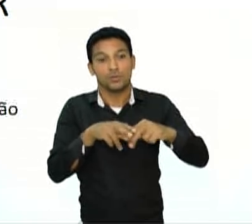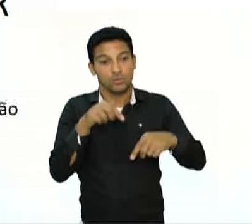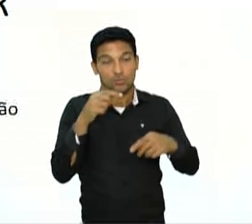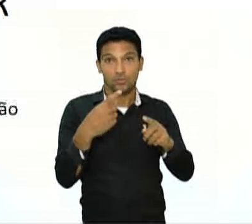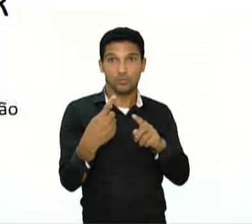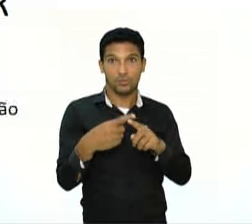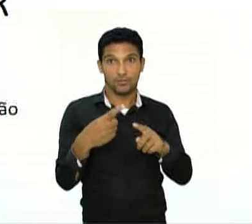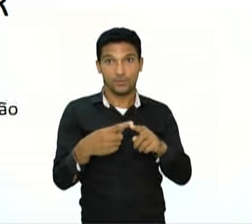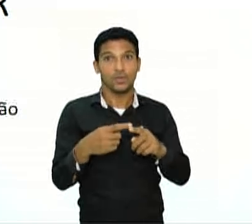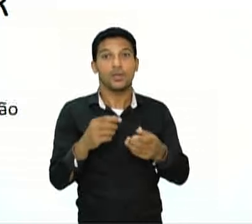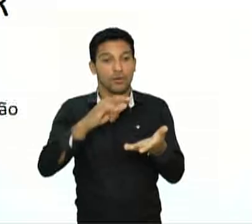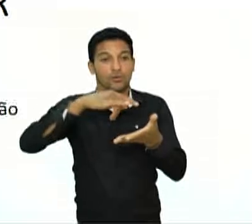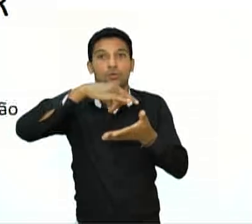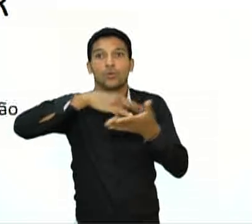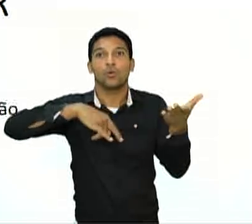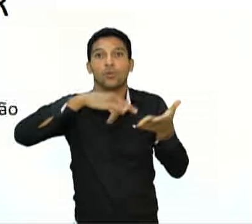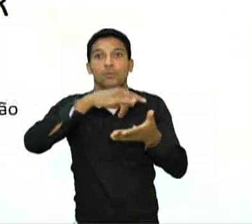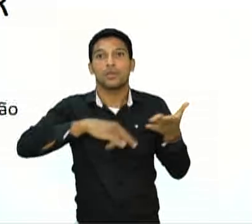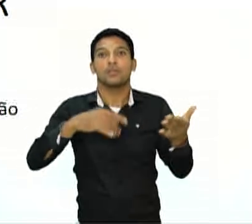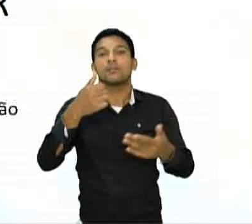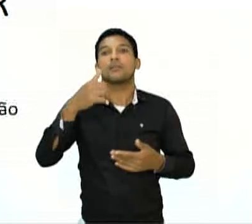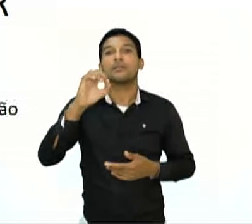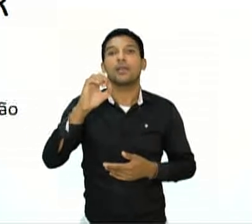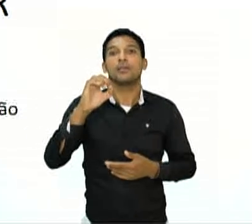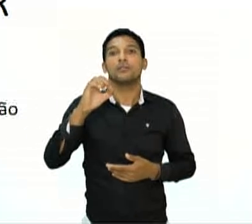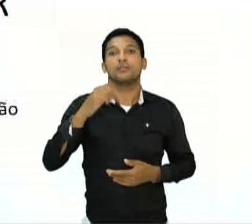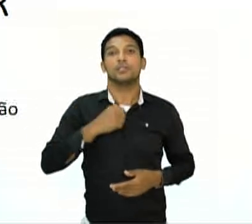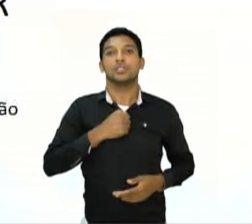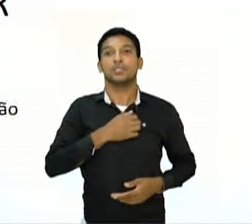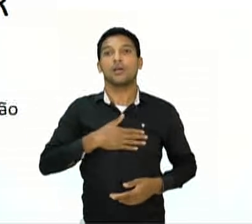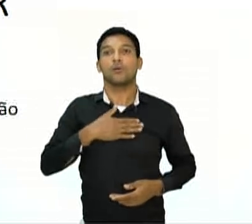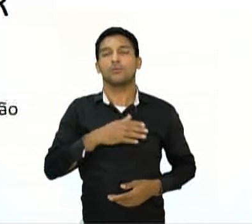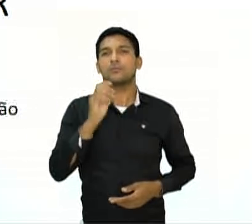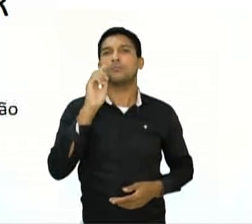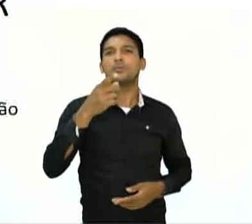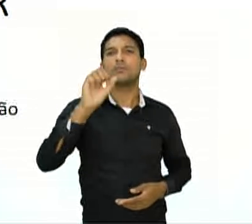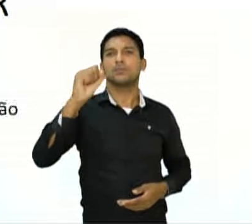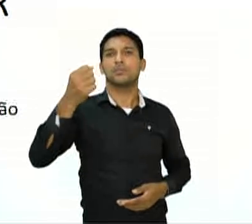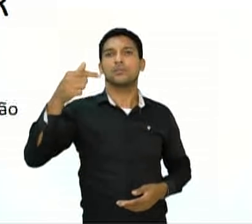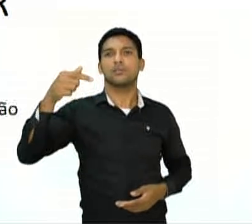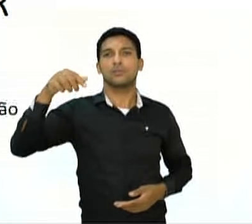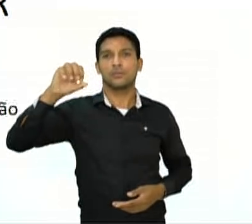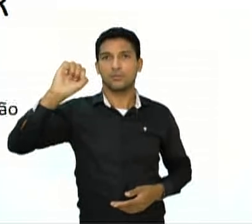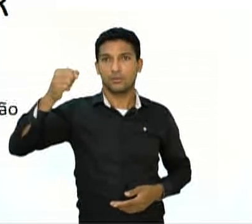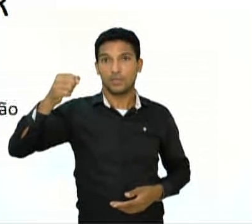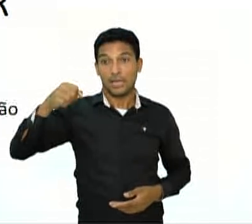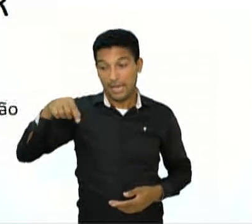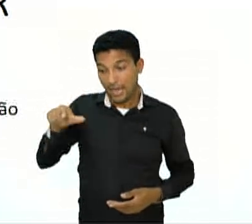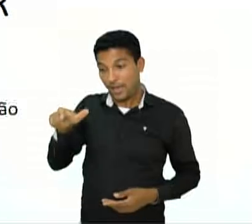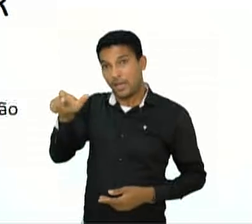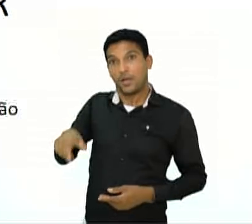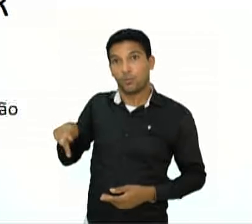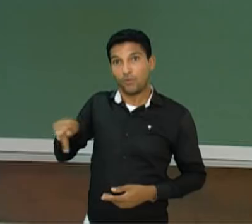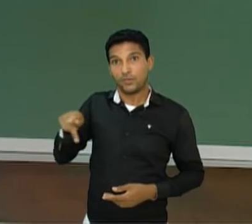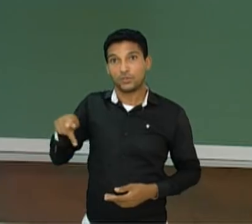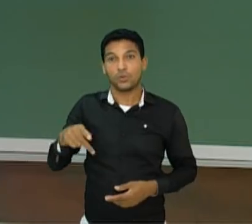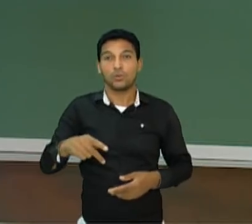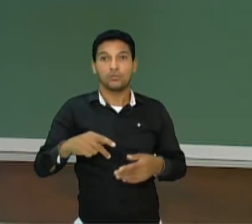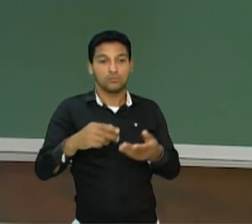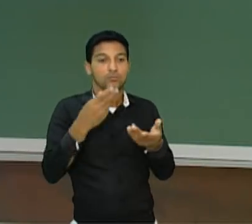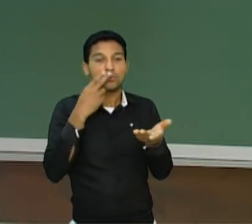aqueles que eram pobres, que eram escravizados sem distinção. E ele vai então pedir para